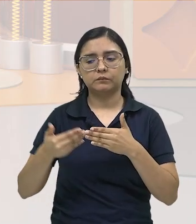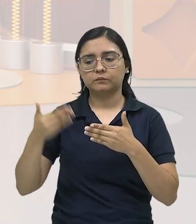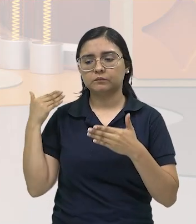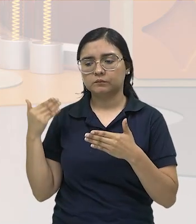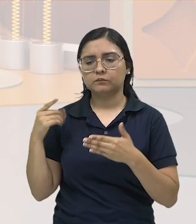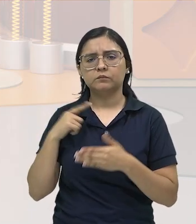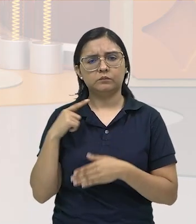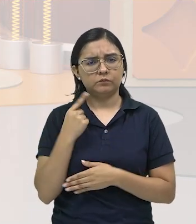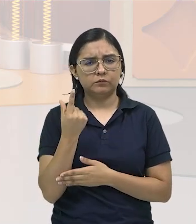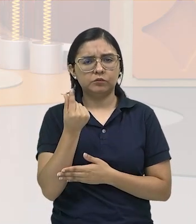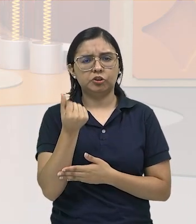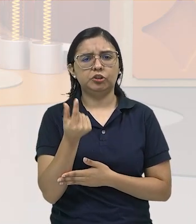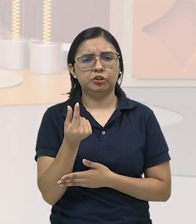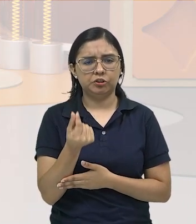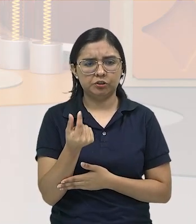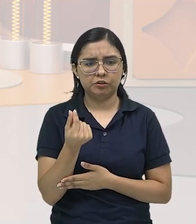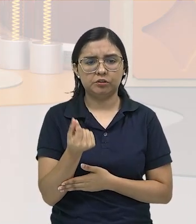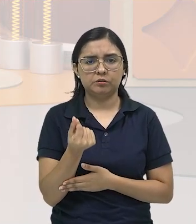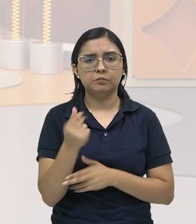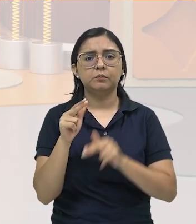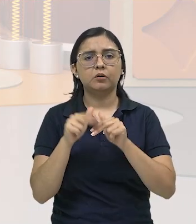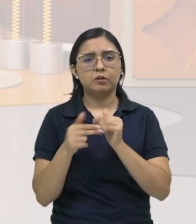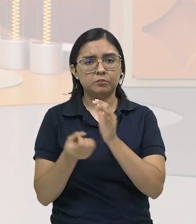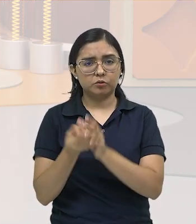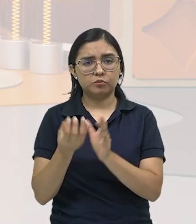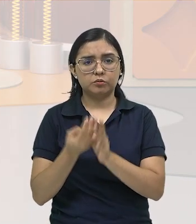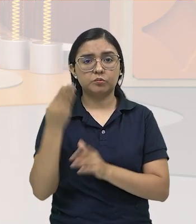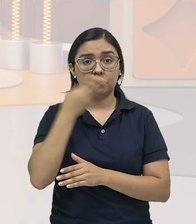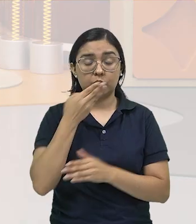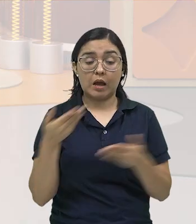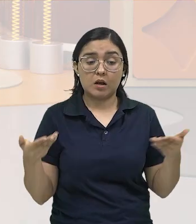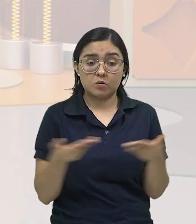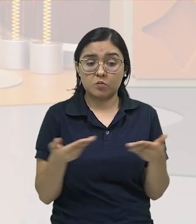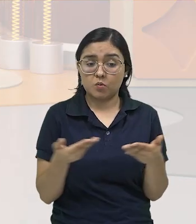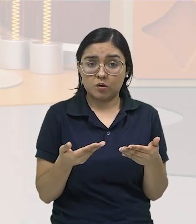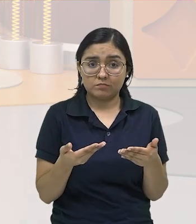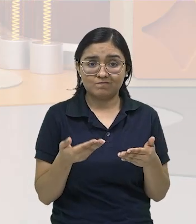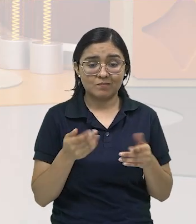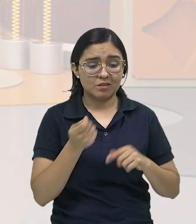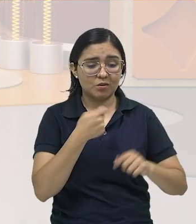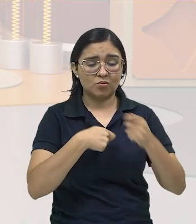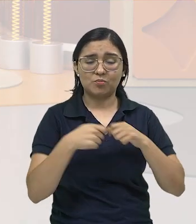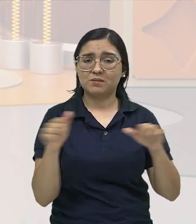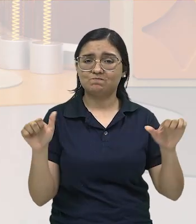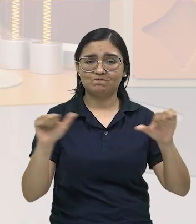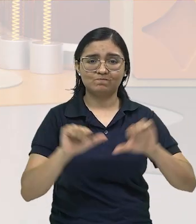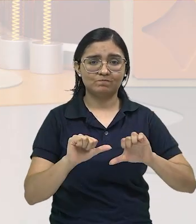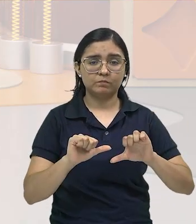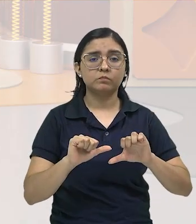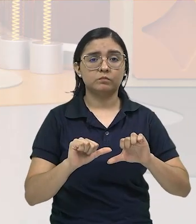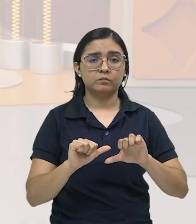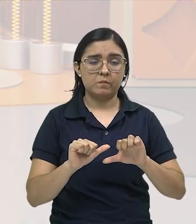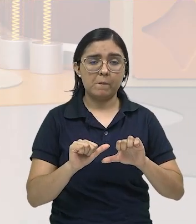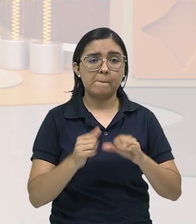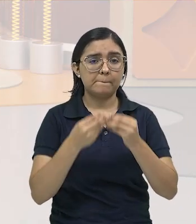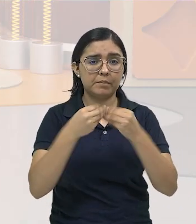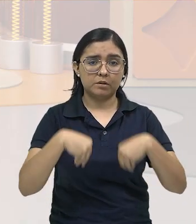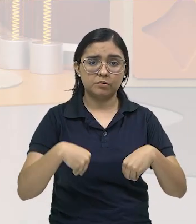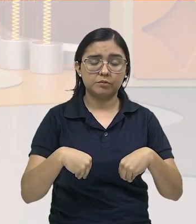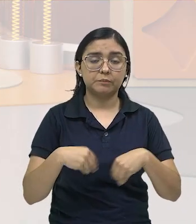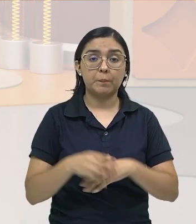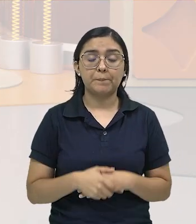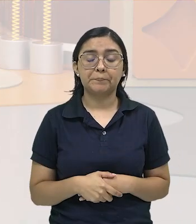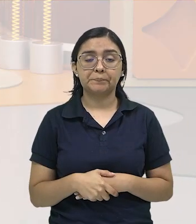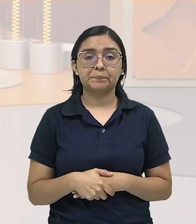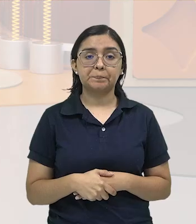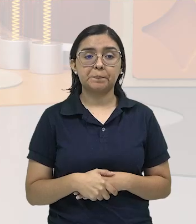muita grana, muito dinheiro advindo do comércio do açúcar, agora, ó, essa economia vai estar lá embaixo, tá bom? Com pouco dinheiro